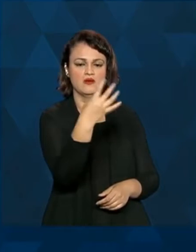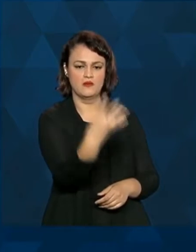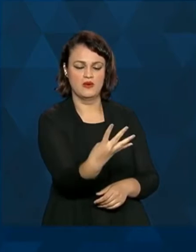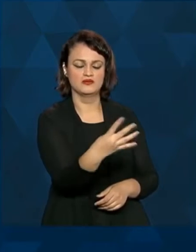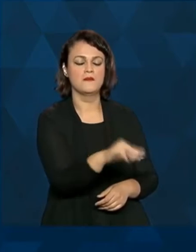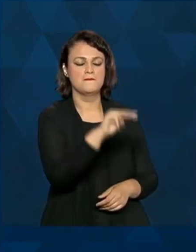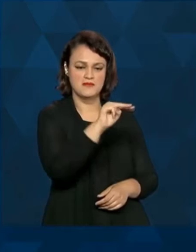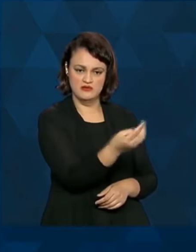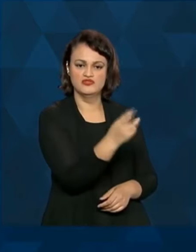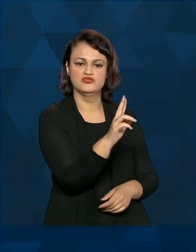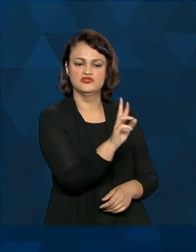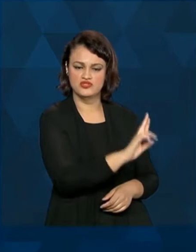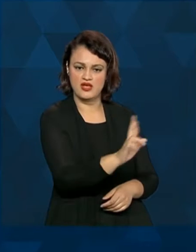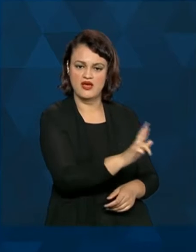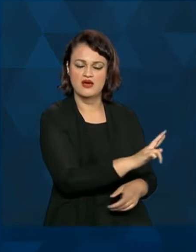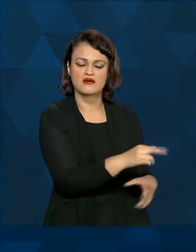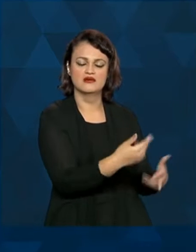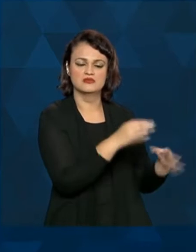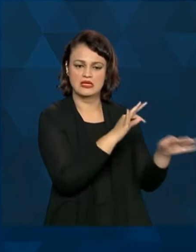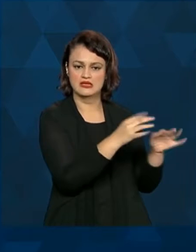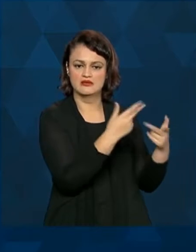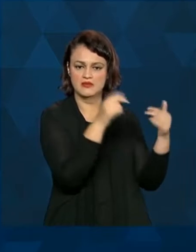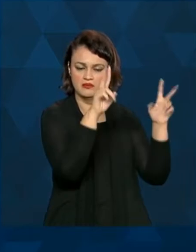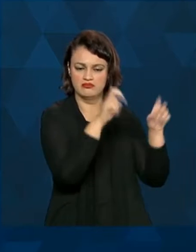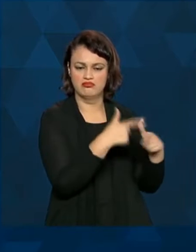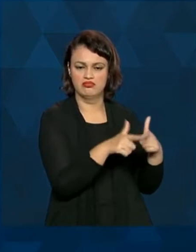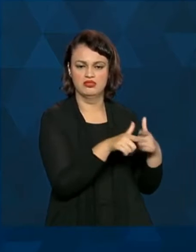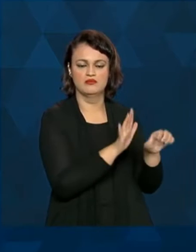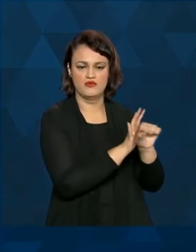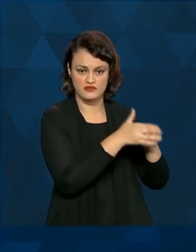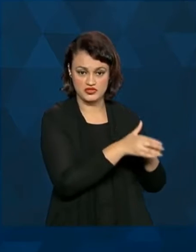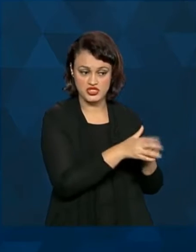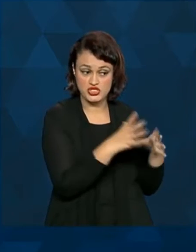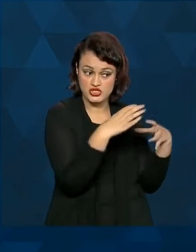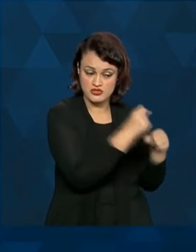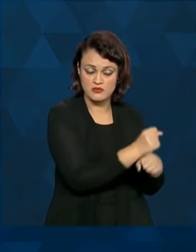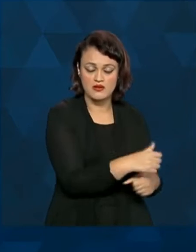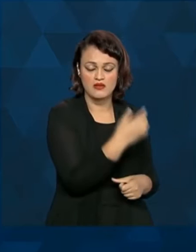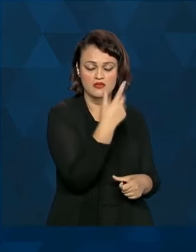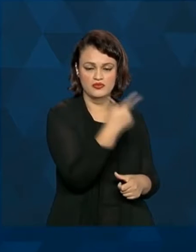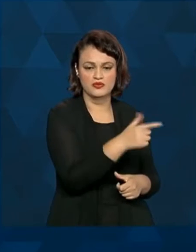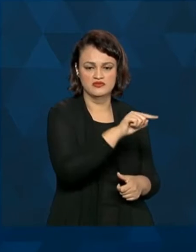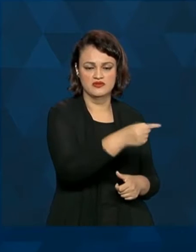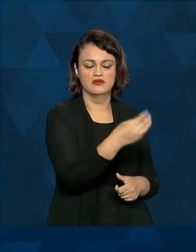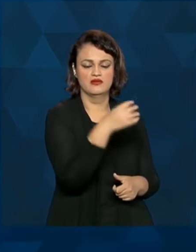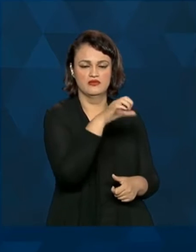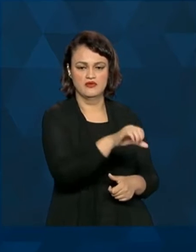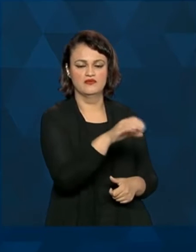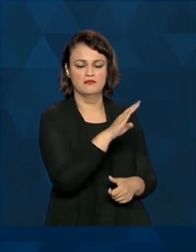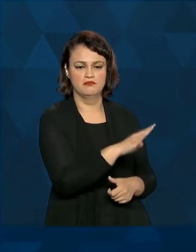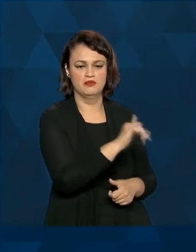258,4 milhões de reais para o enfrentamento à Covid, totalizando 2,9 bilhões repassados a